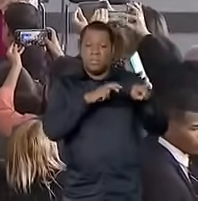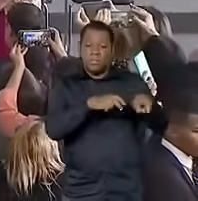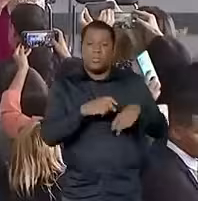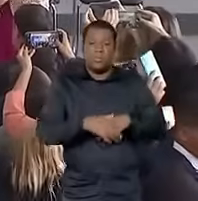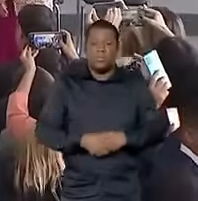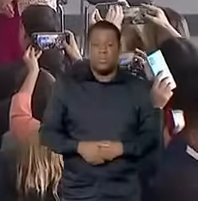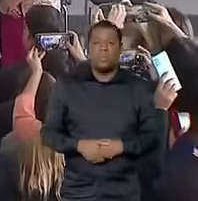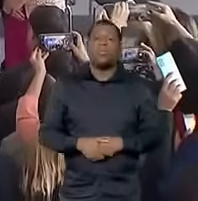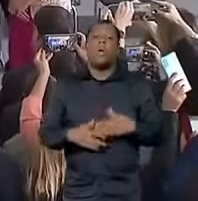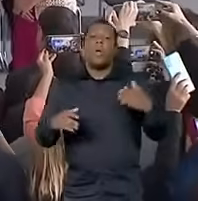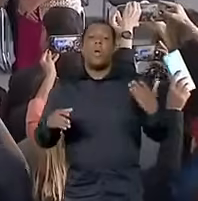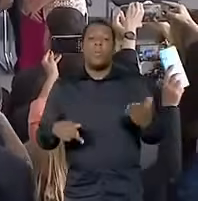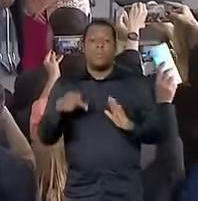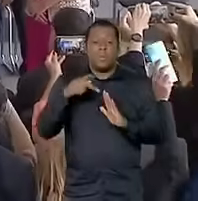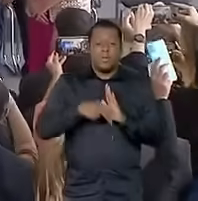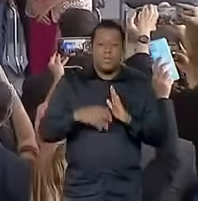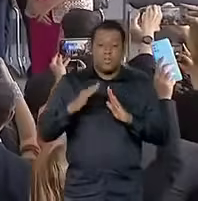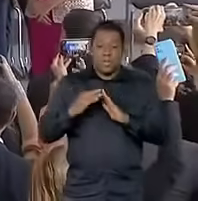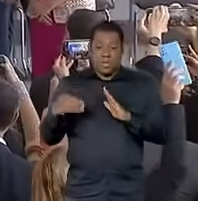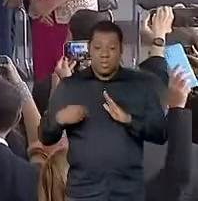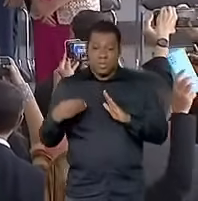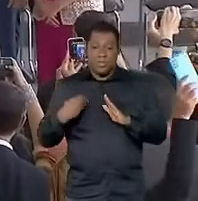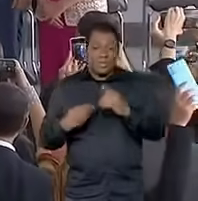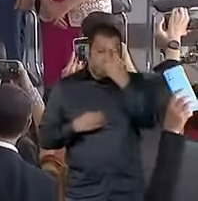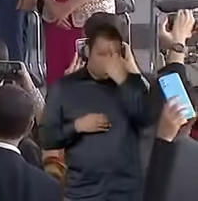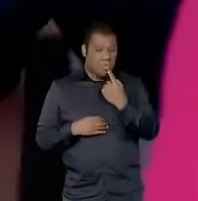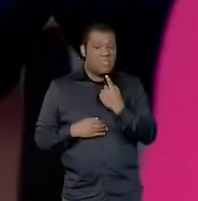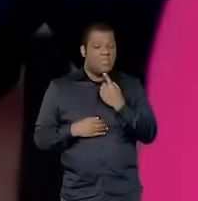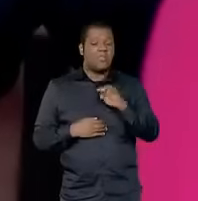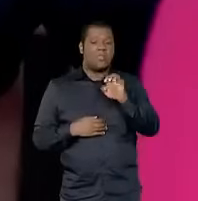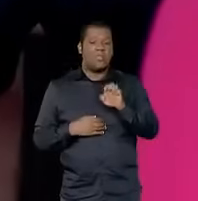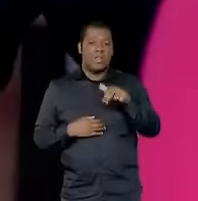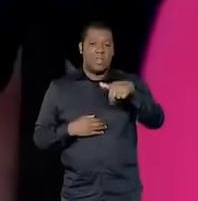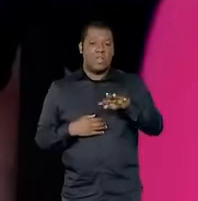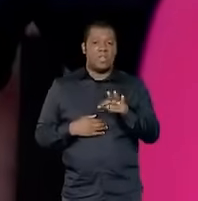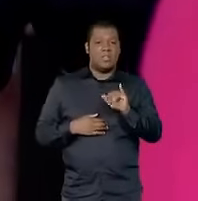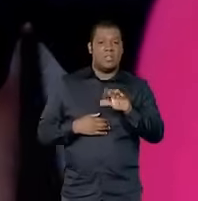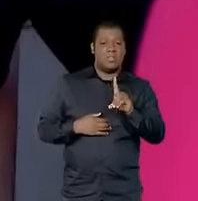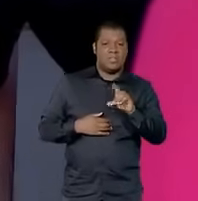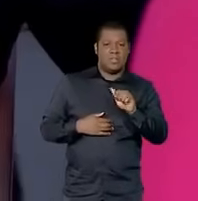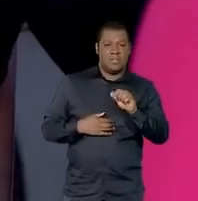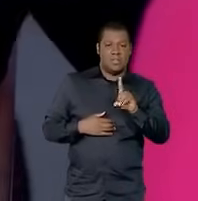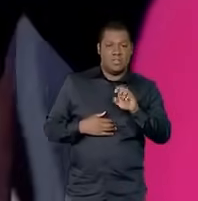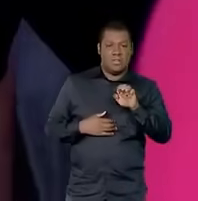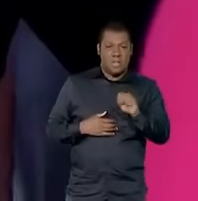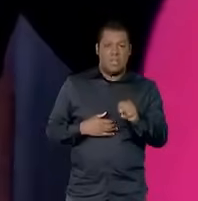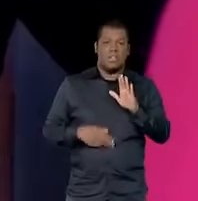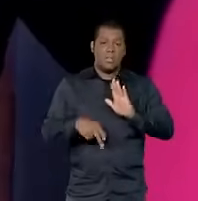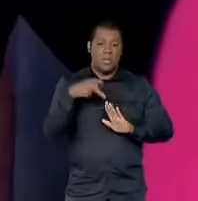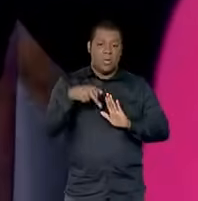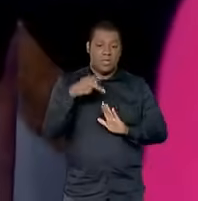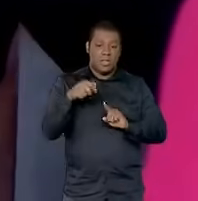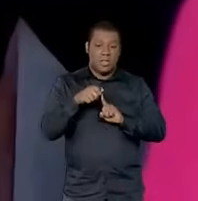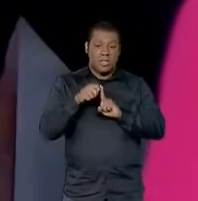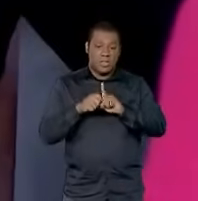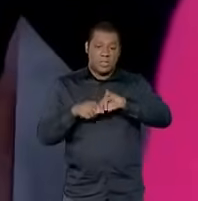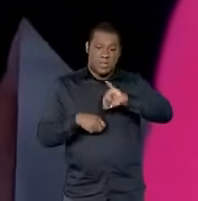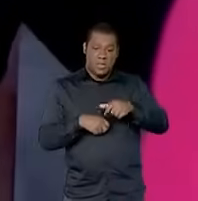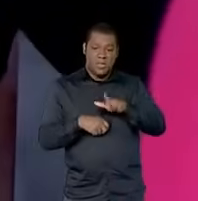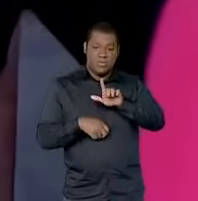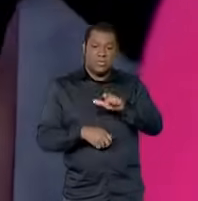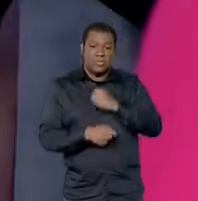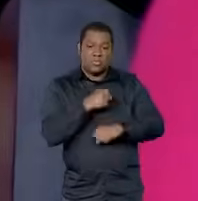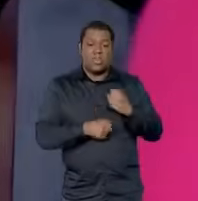modalidade entidades, por meio de portaria de julho de 2023, foi dado início